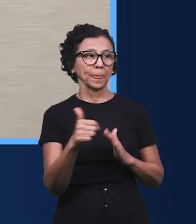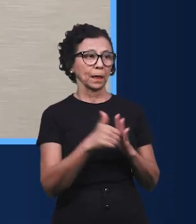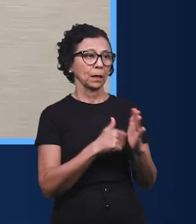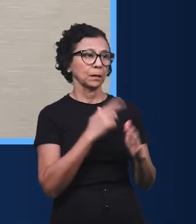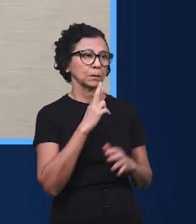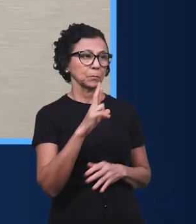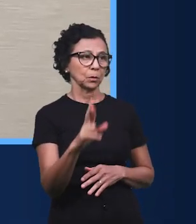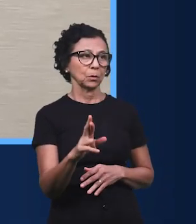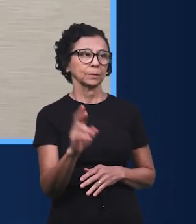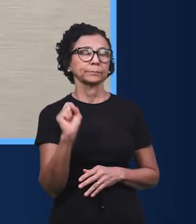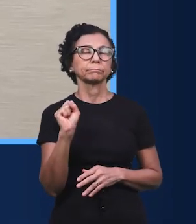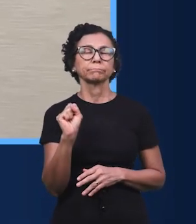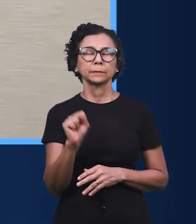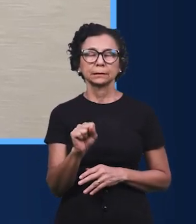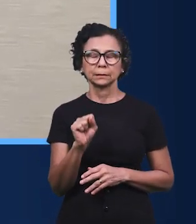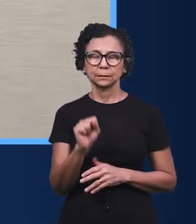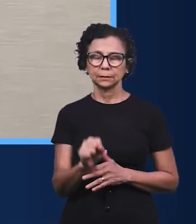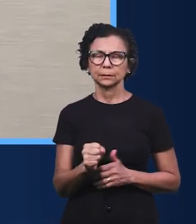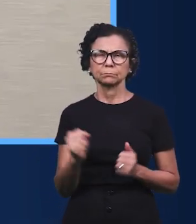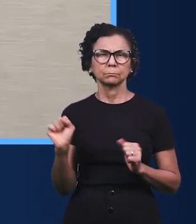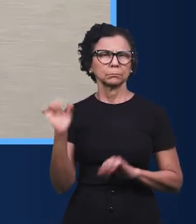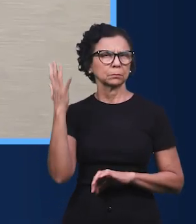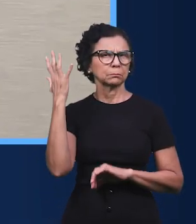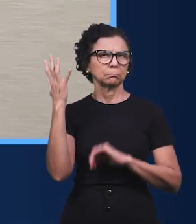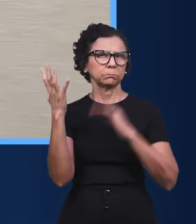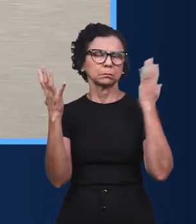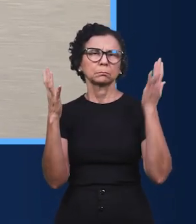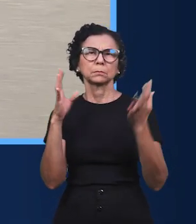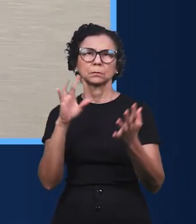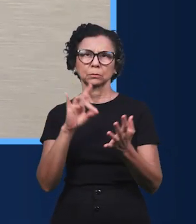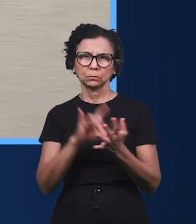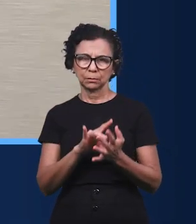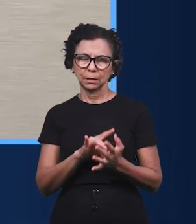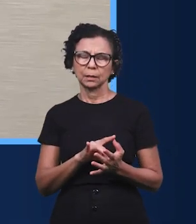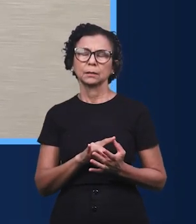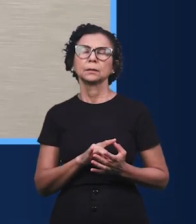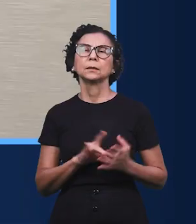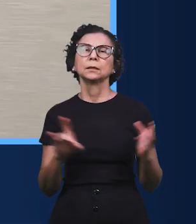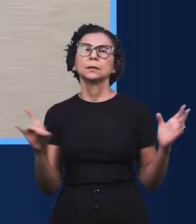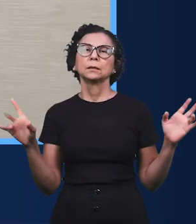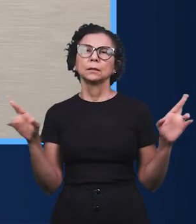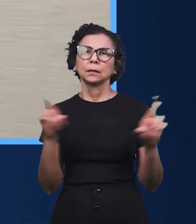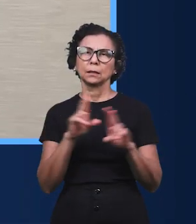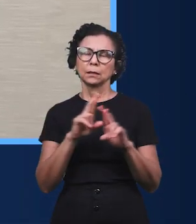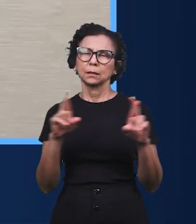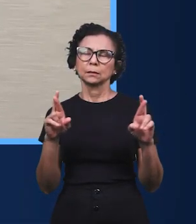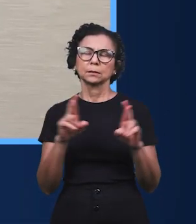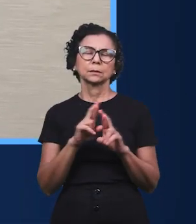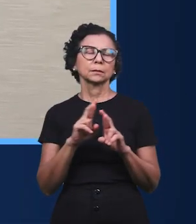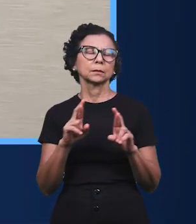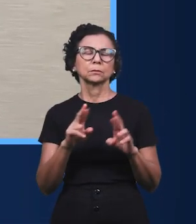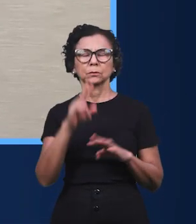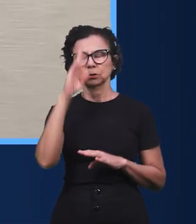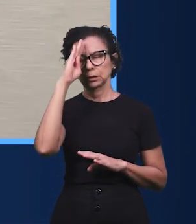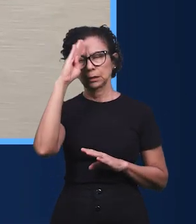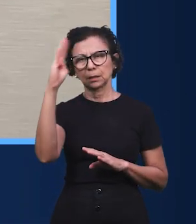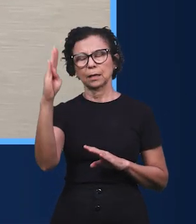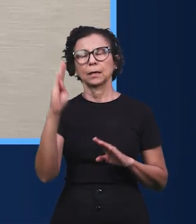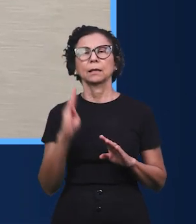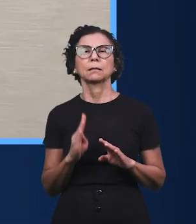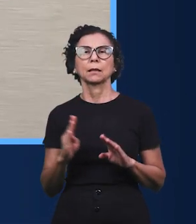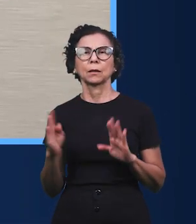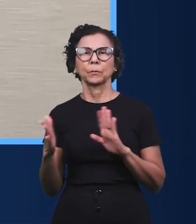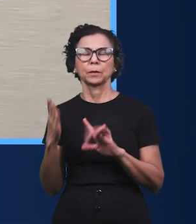sua pergunta, sim, tem muitos acontecimentos atuais que eles estão diretamente relacionados